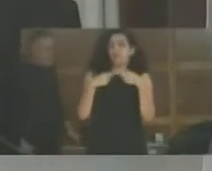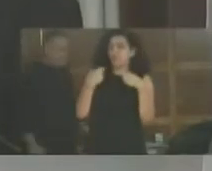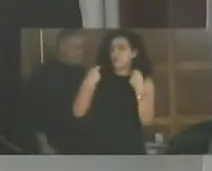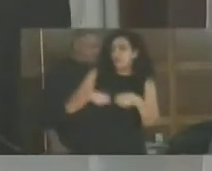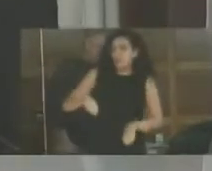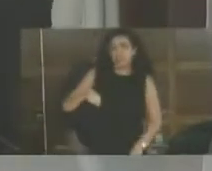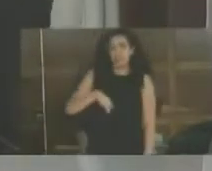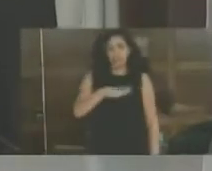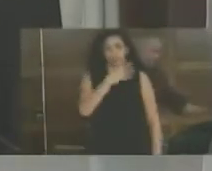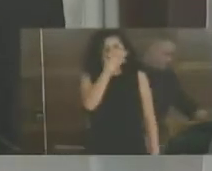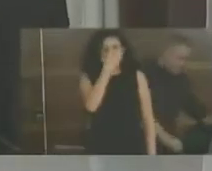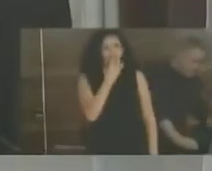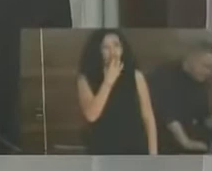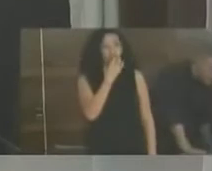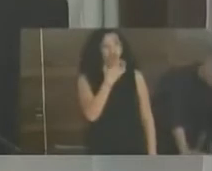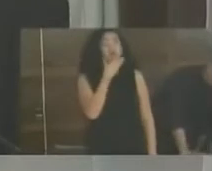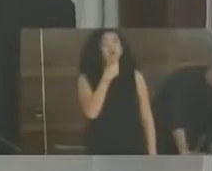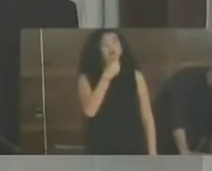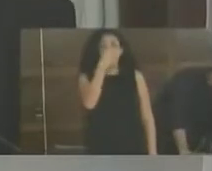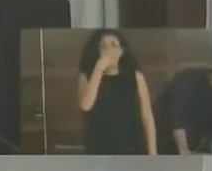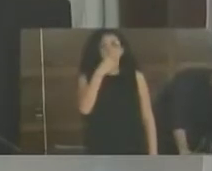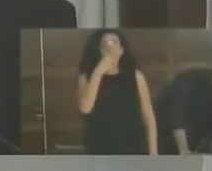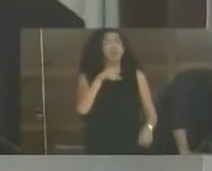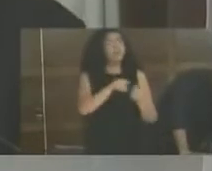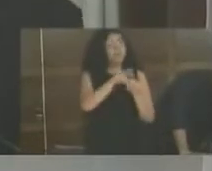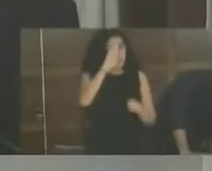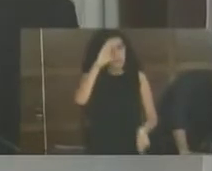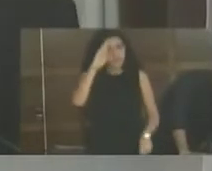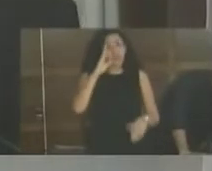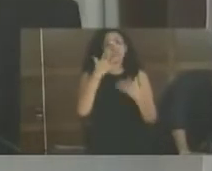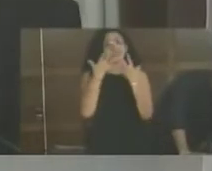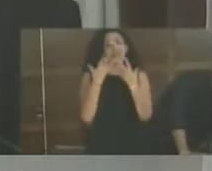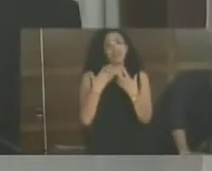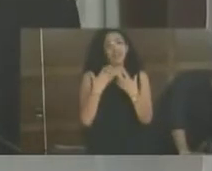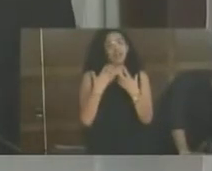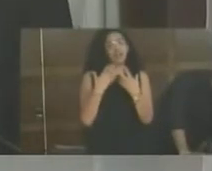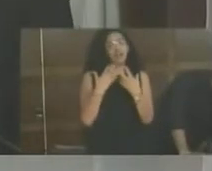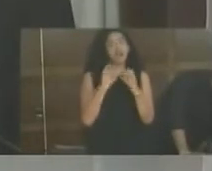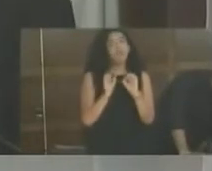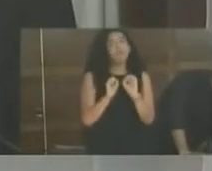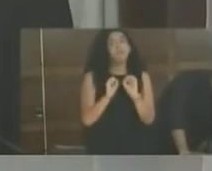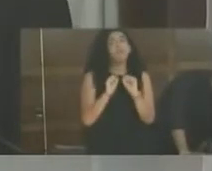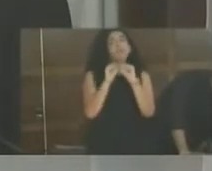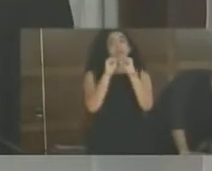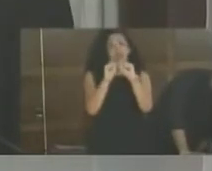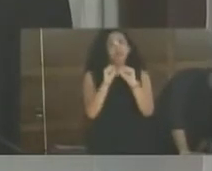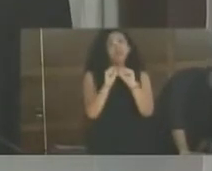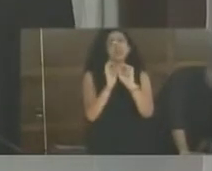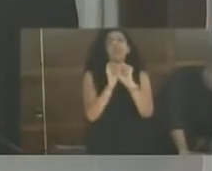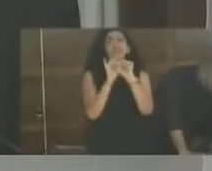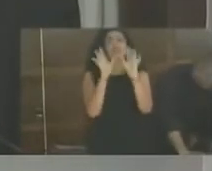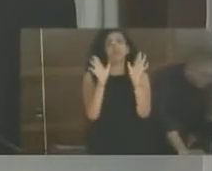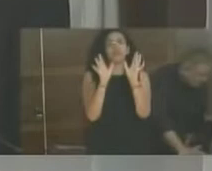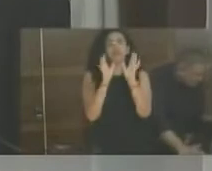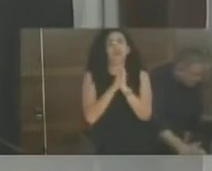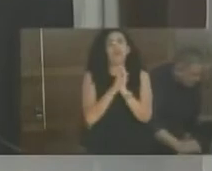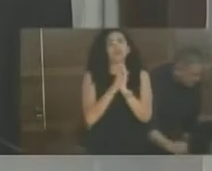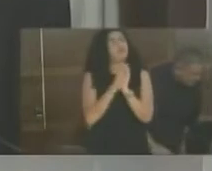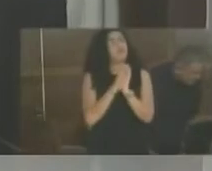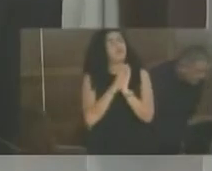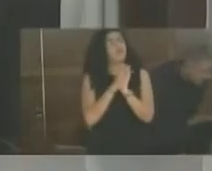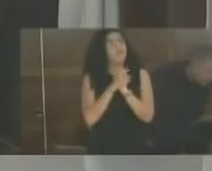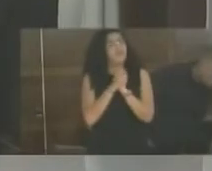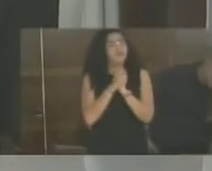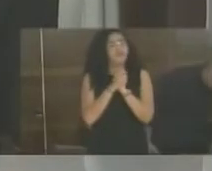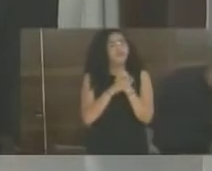roxo, e precisamos também que o comandante autorize, porque se também não autorizar, não adianta. Então parar dentro,